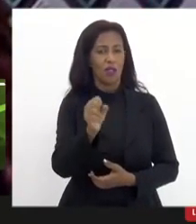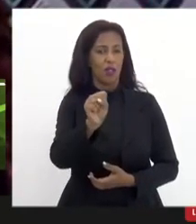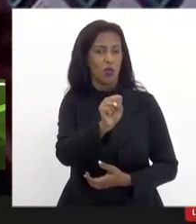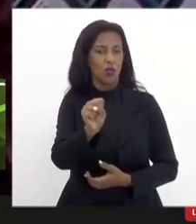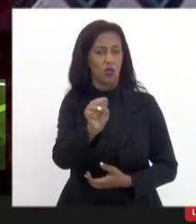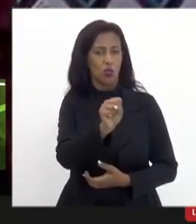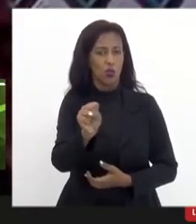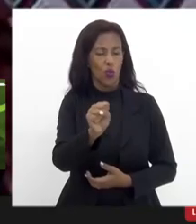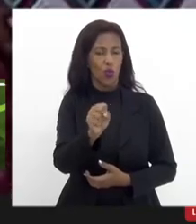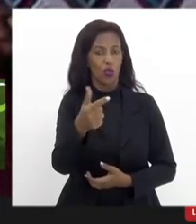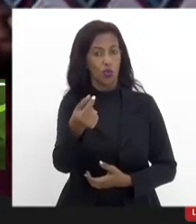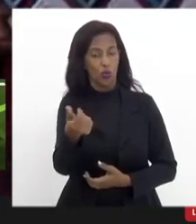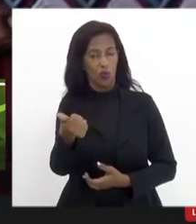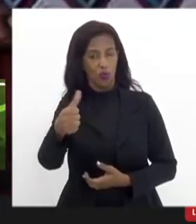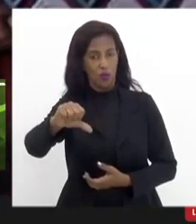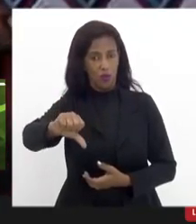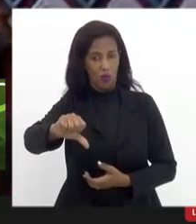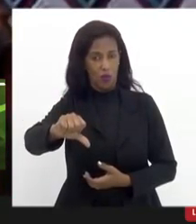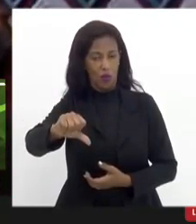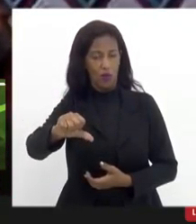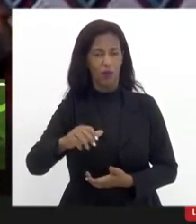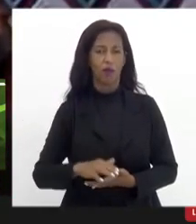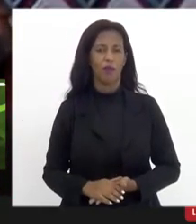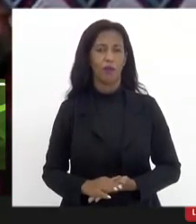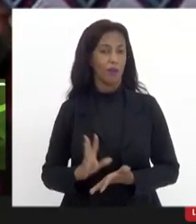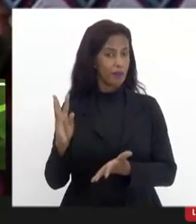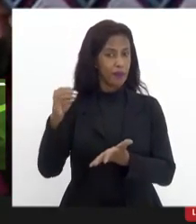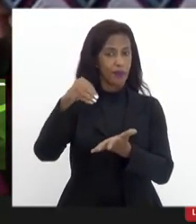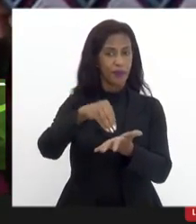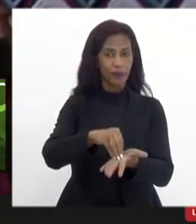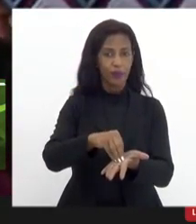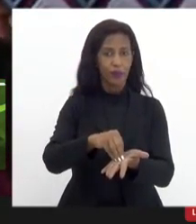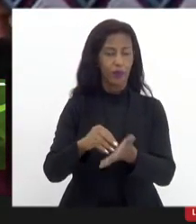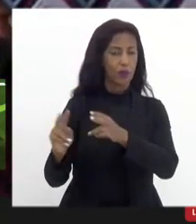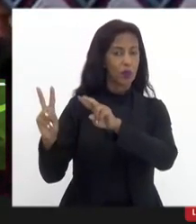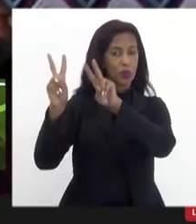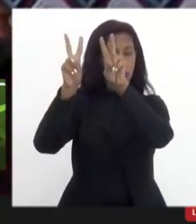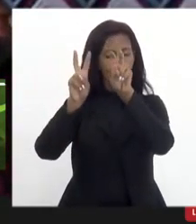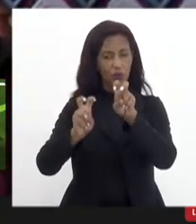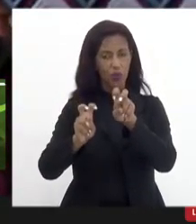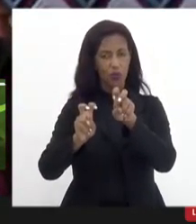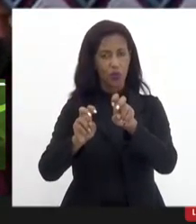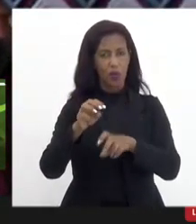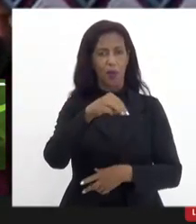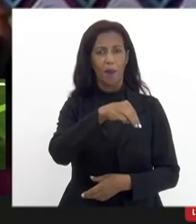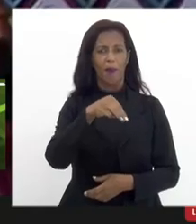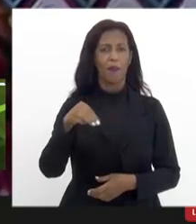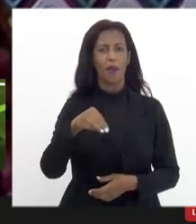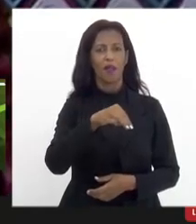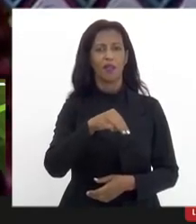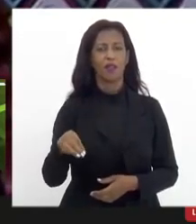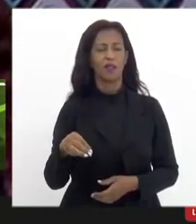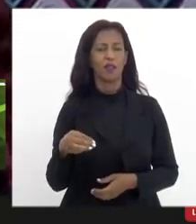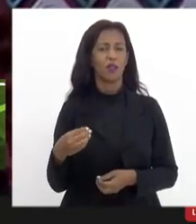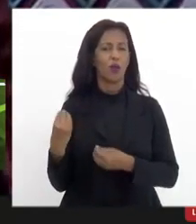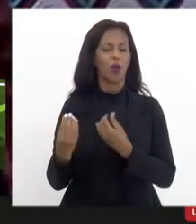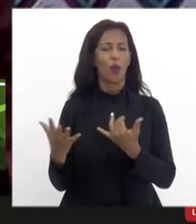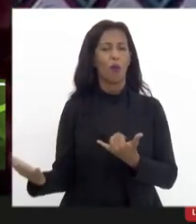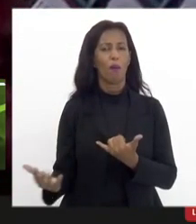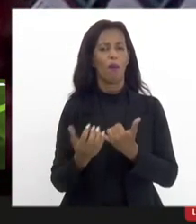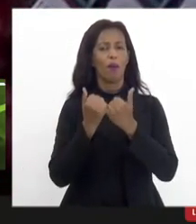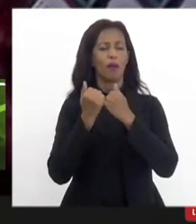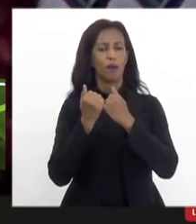de 2019, que institui o título de mestre como